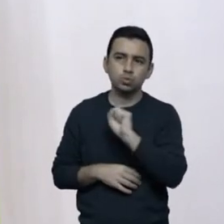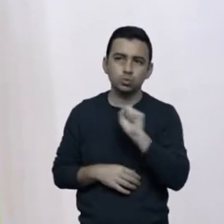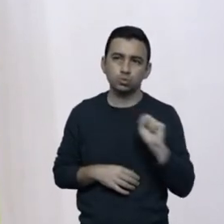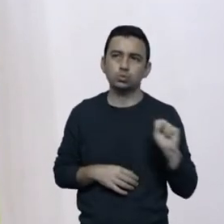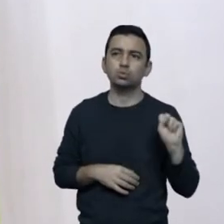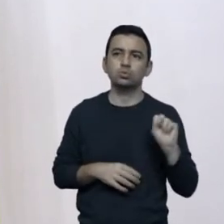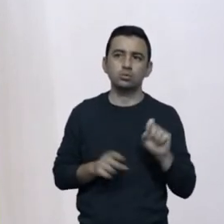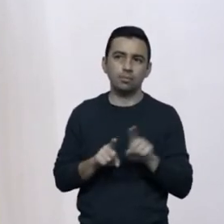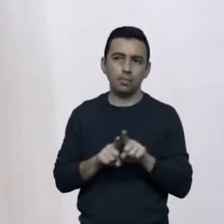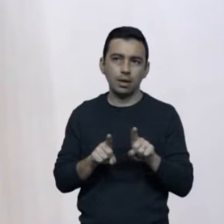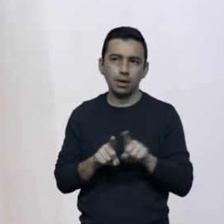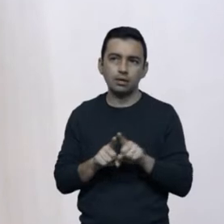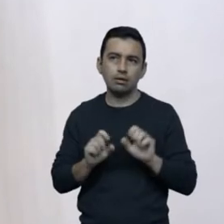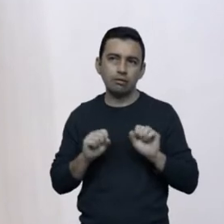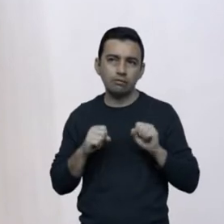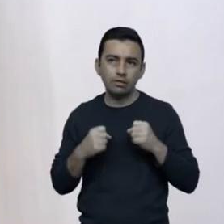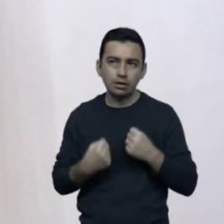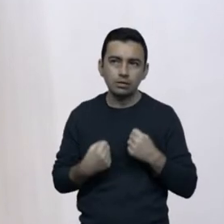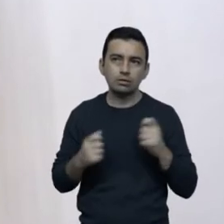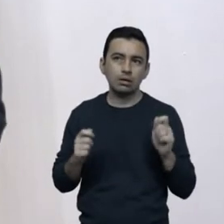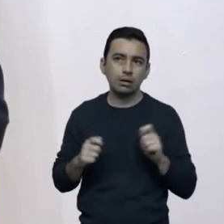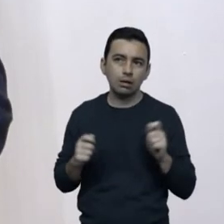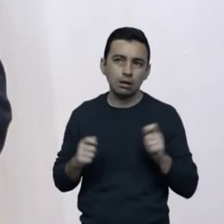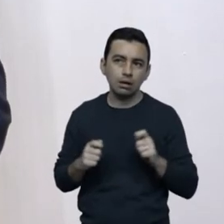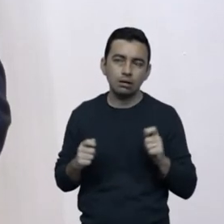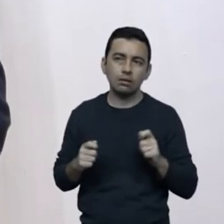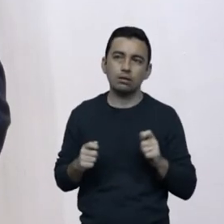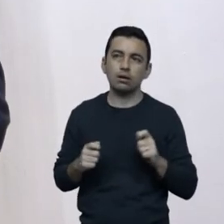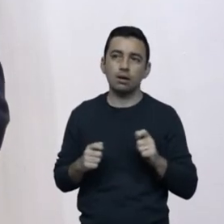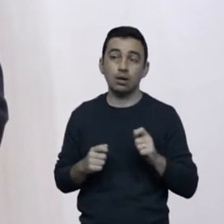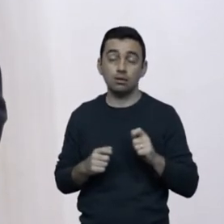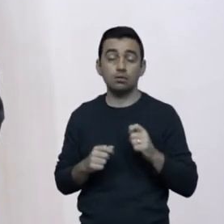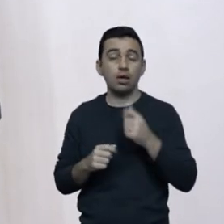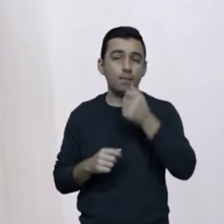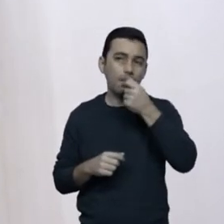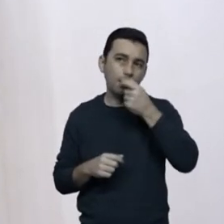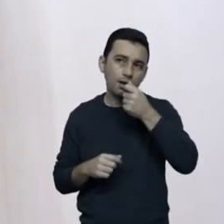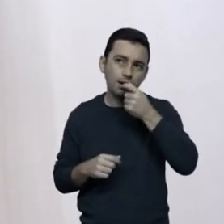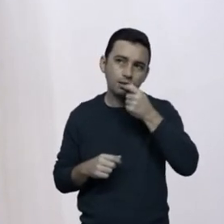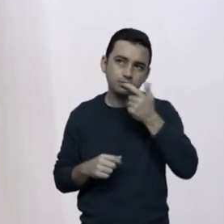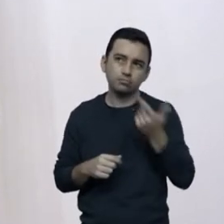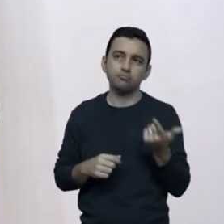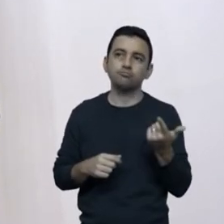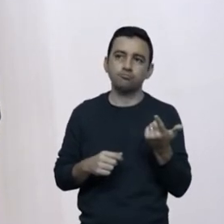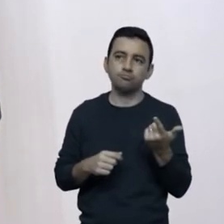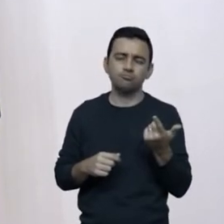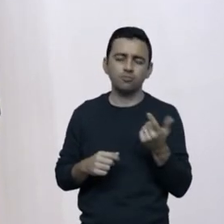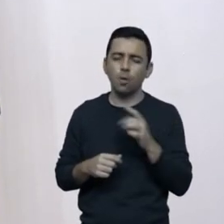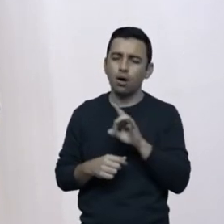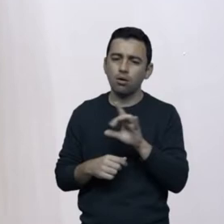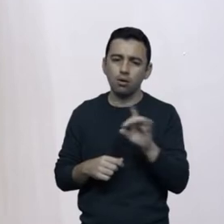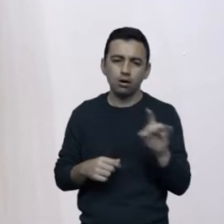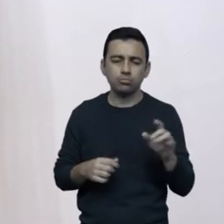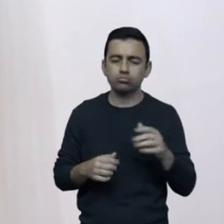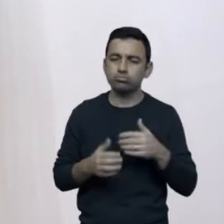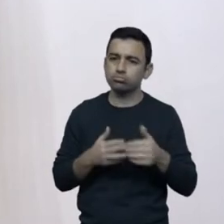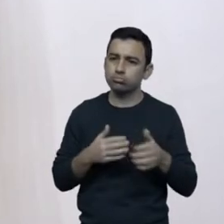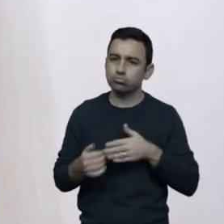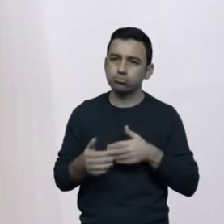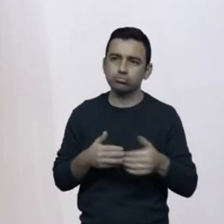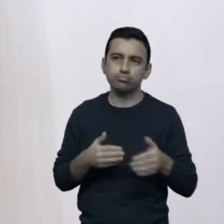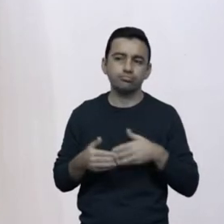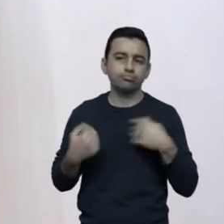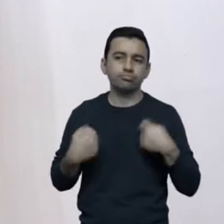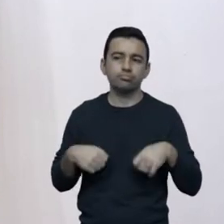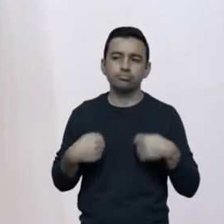defende, né, e que eles recebam a medicação, como qualquer outro paciente deva receber. Então,